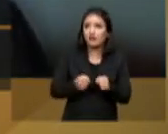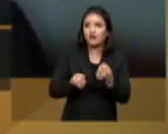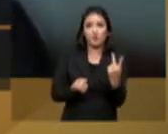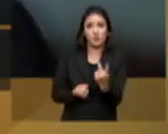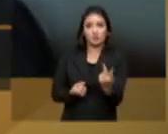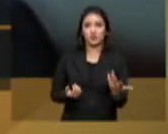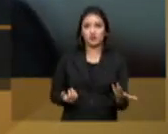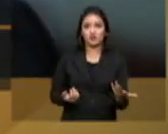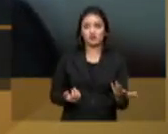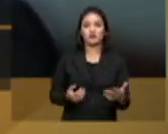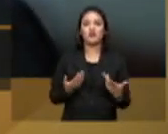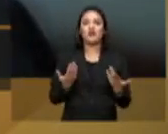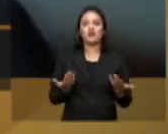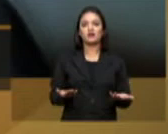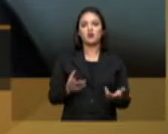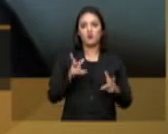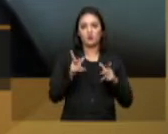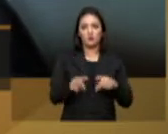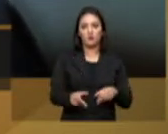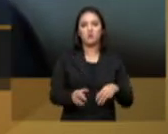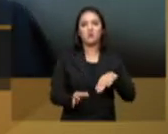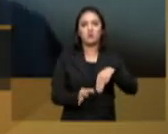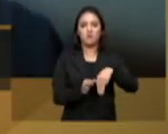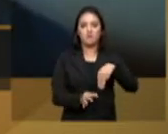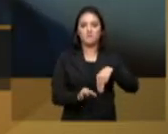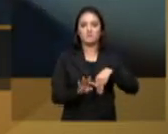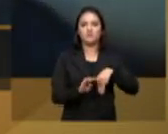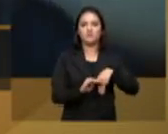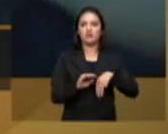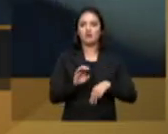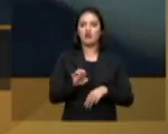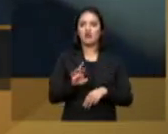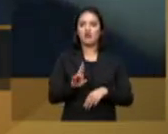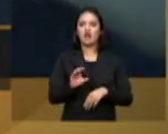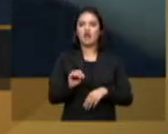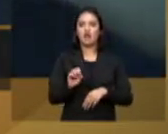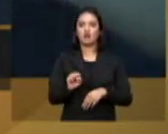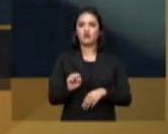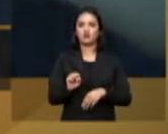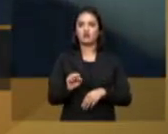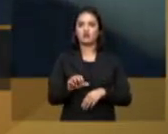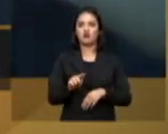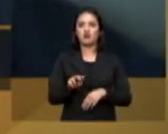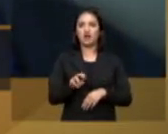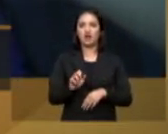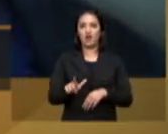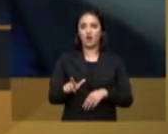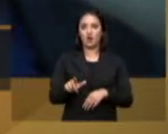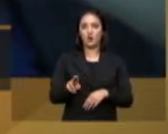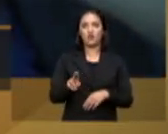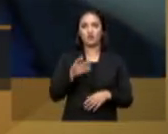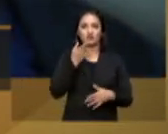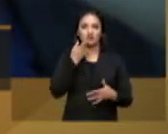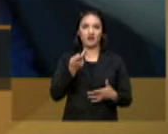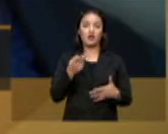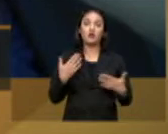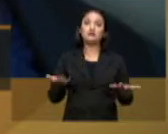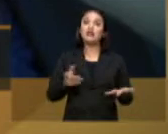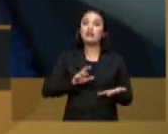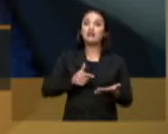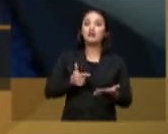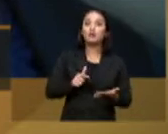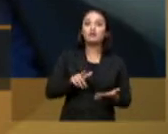ministro, meu professor, Eros Grau, não há decisão jurídica incorreta.